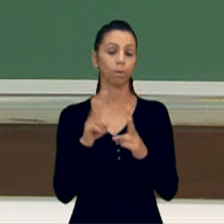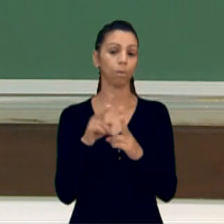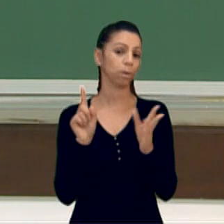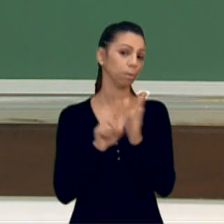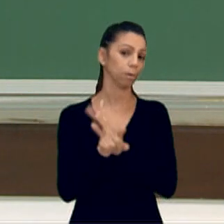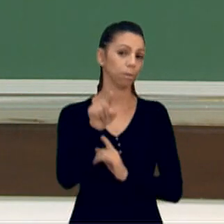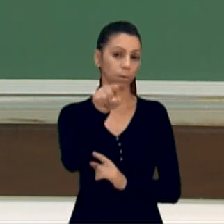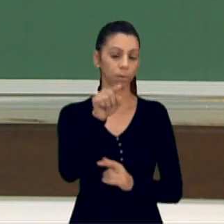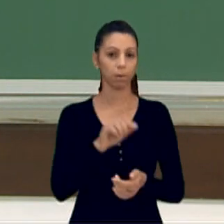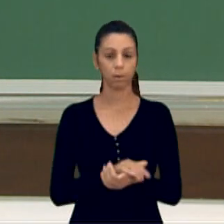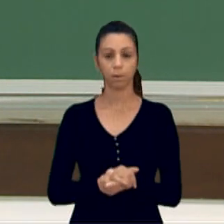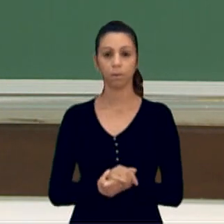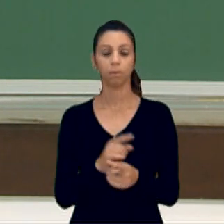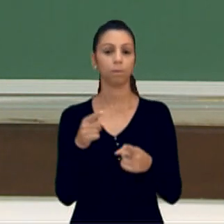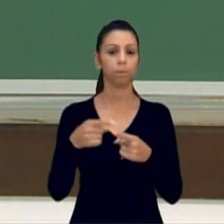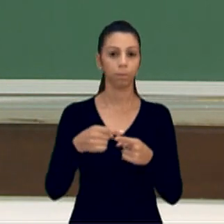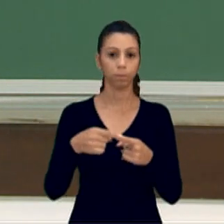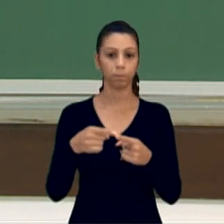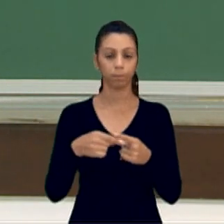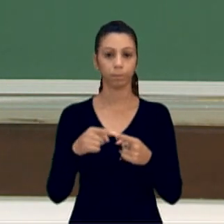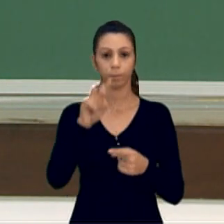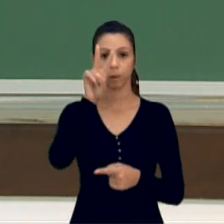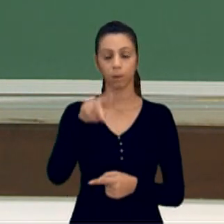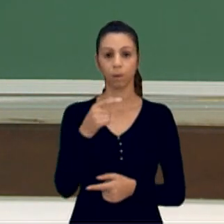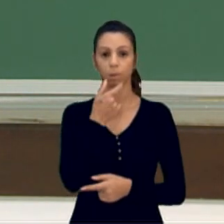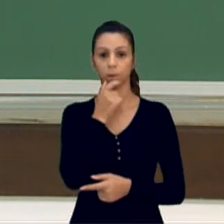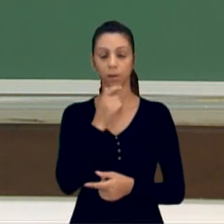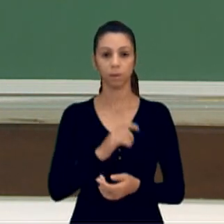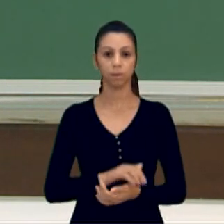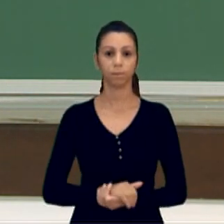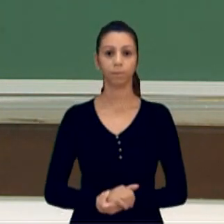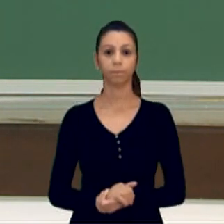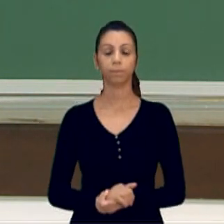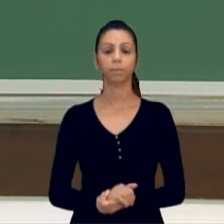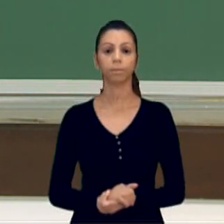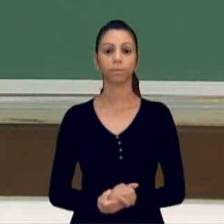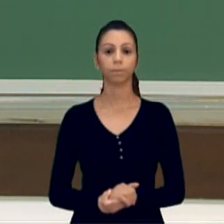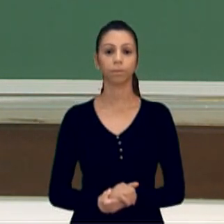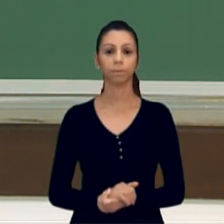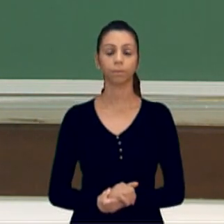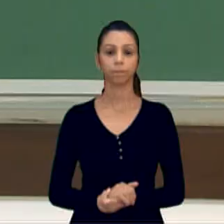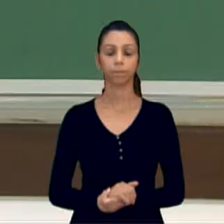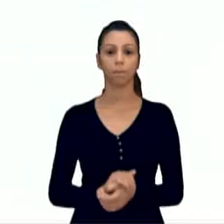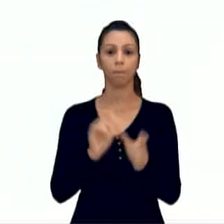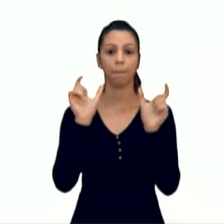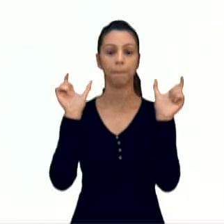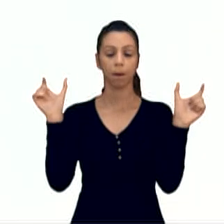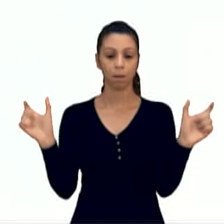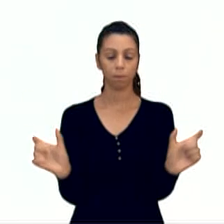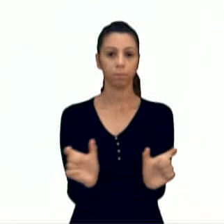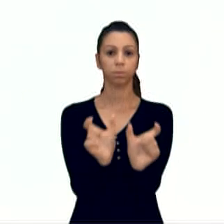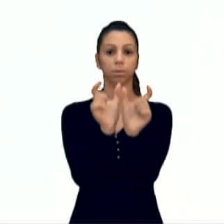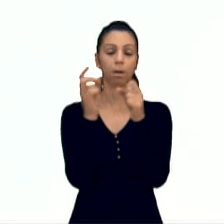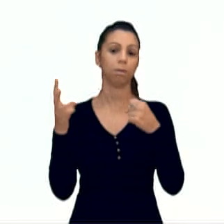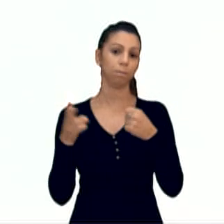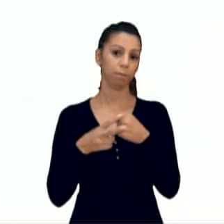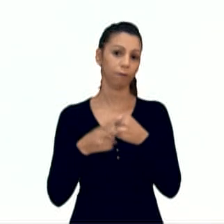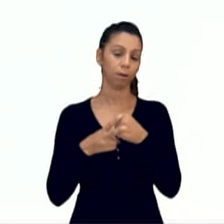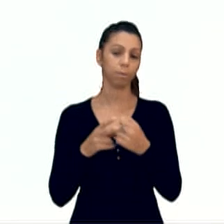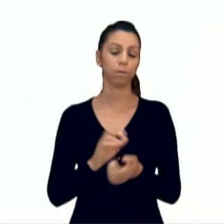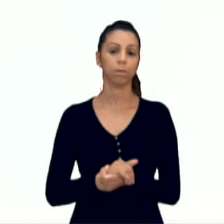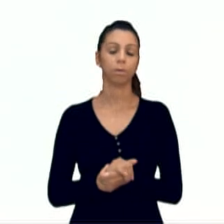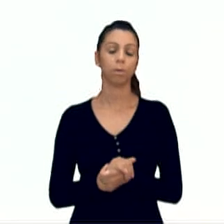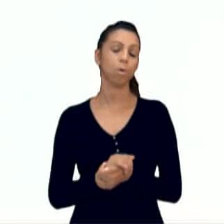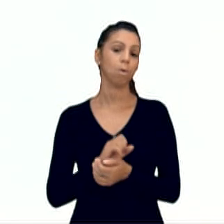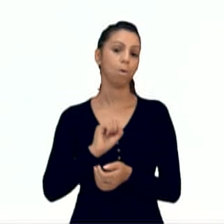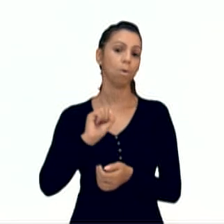vocês. Number 1. Multi-word verbs são palavras que podem ser substituídas por um verbo ou são